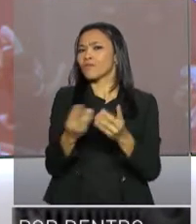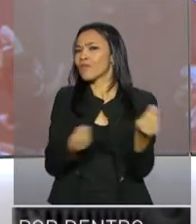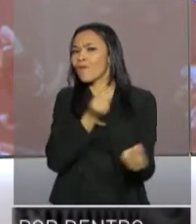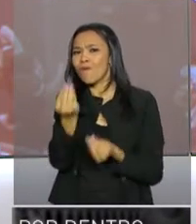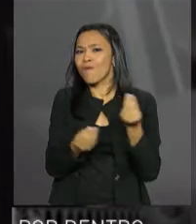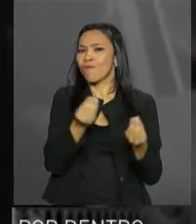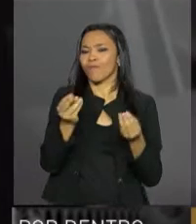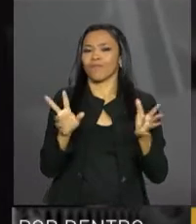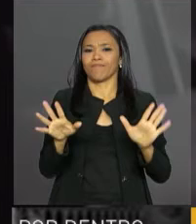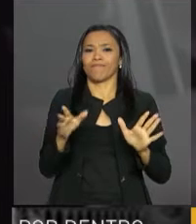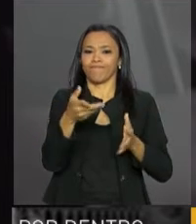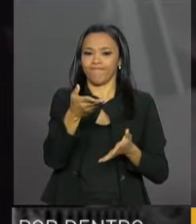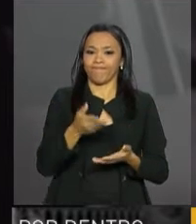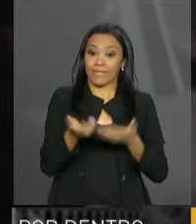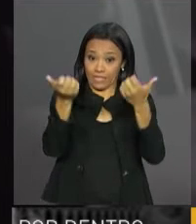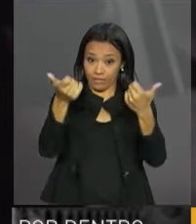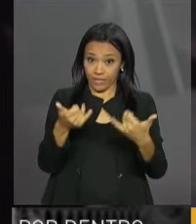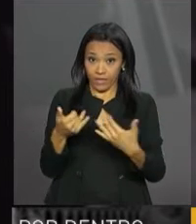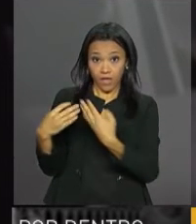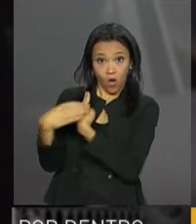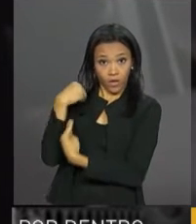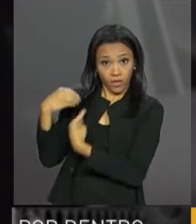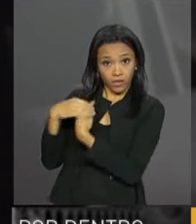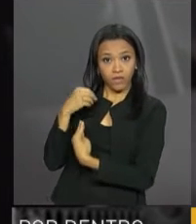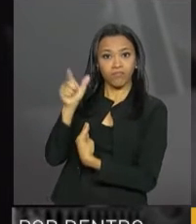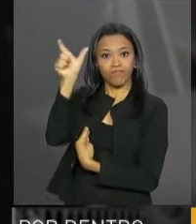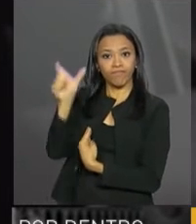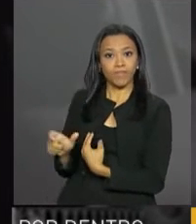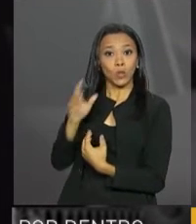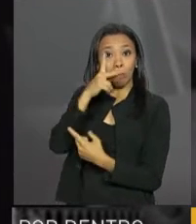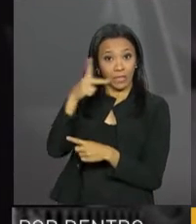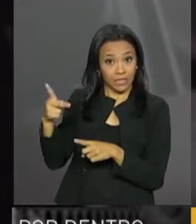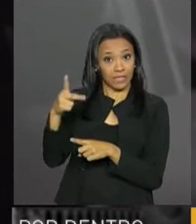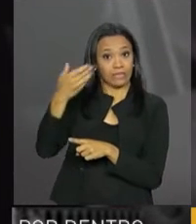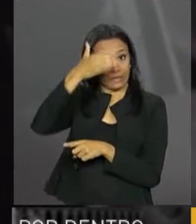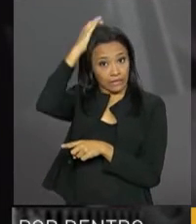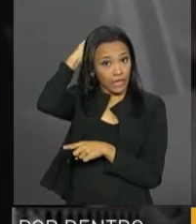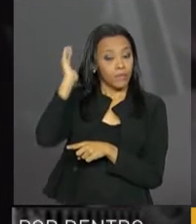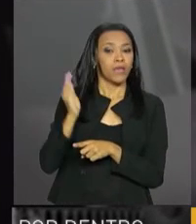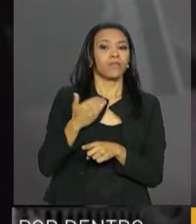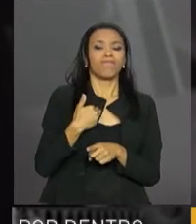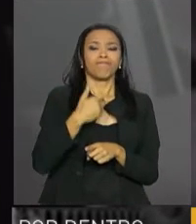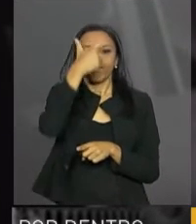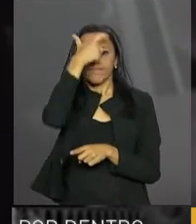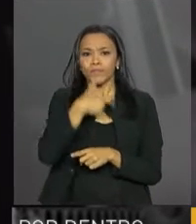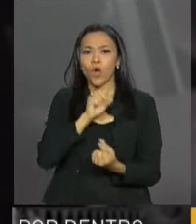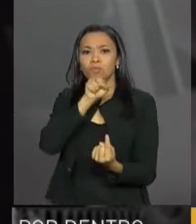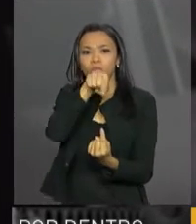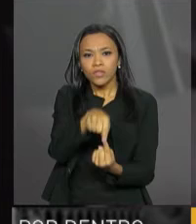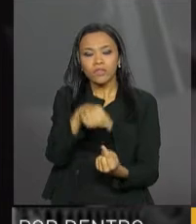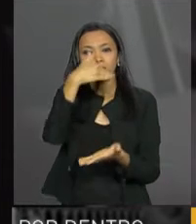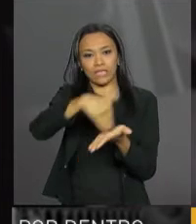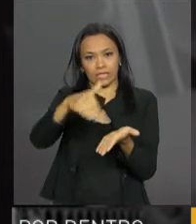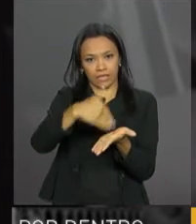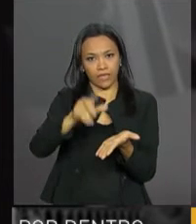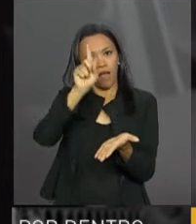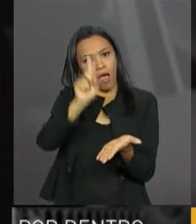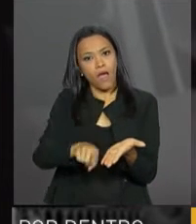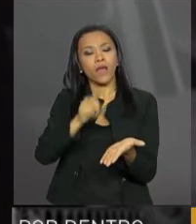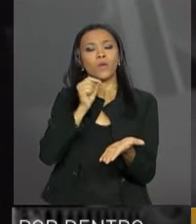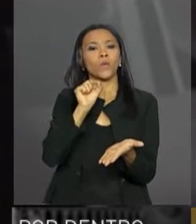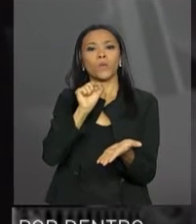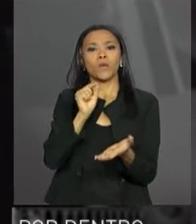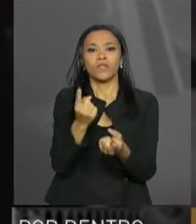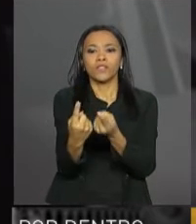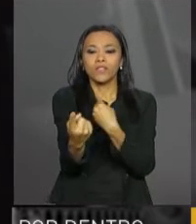Jovem. Seguindo a orientação do presidente Michel Temer, nosso objetivo na Secretaria Nacional de Juventude é estabelecer um